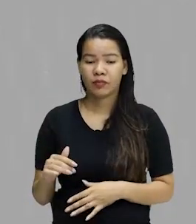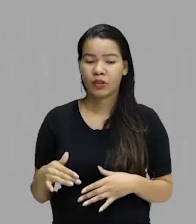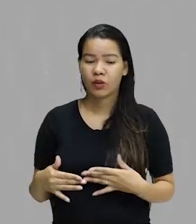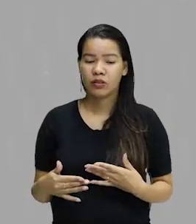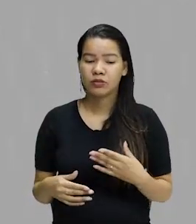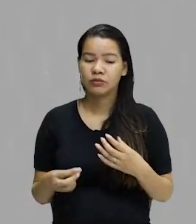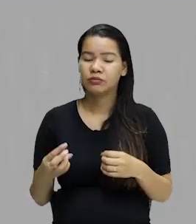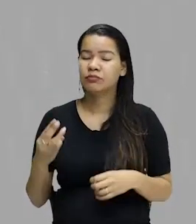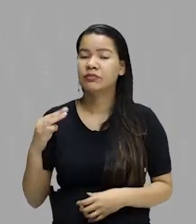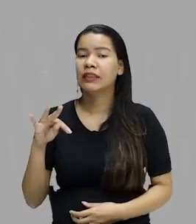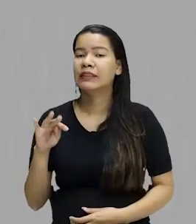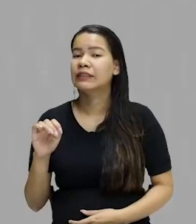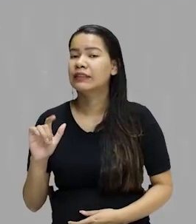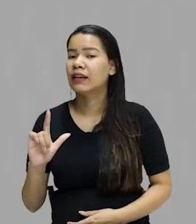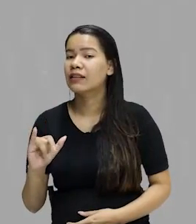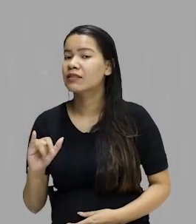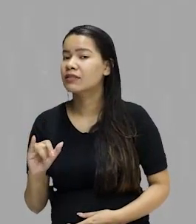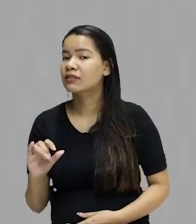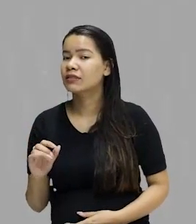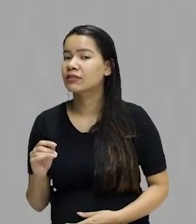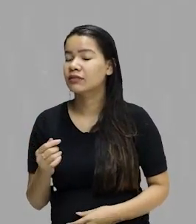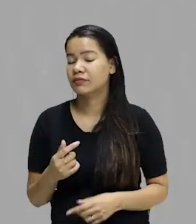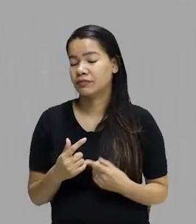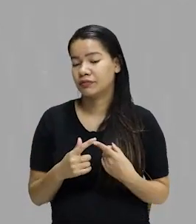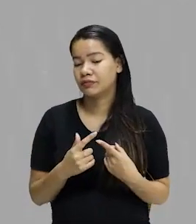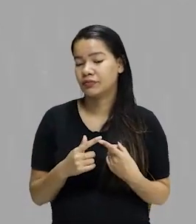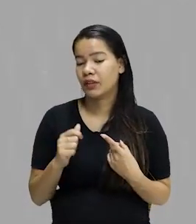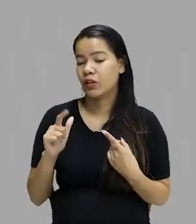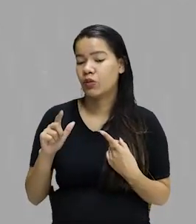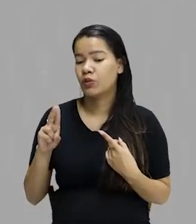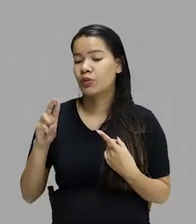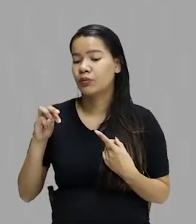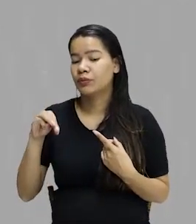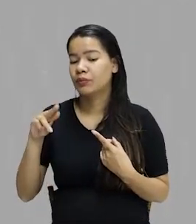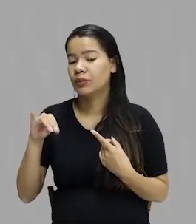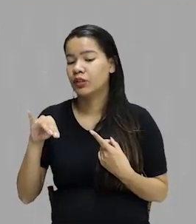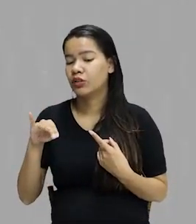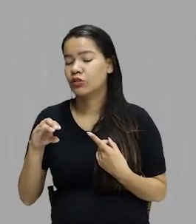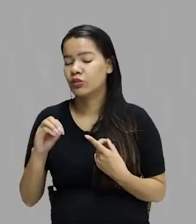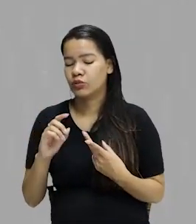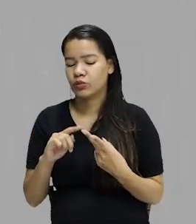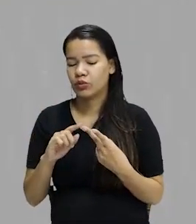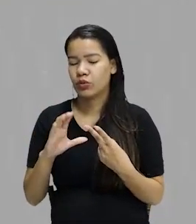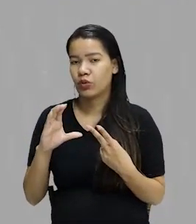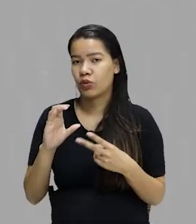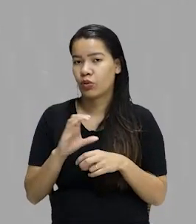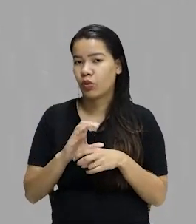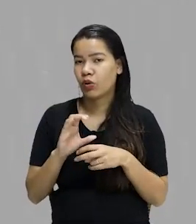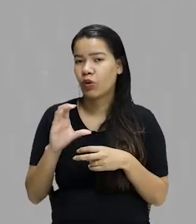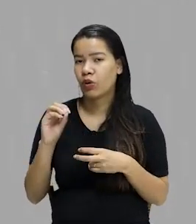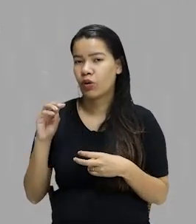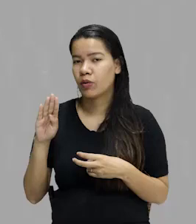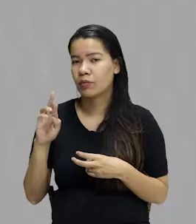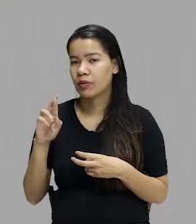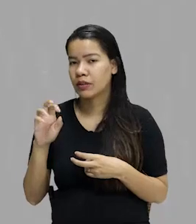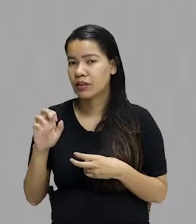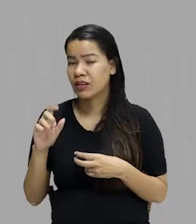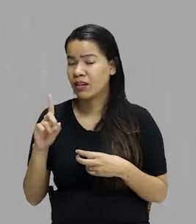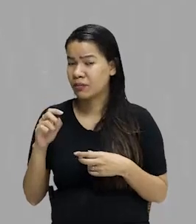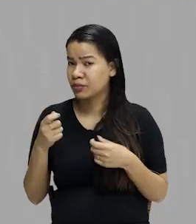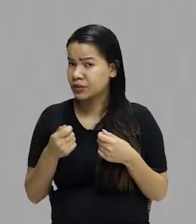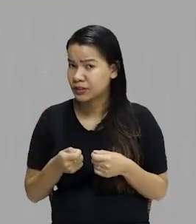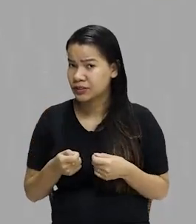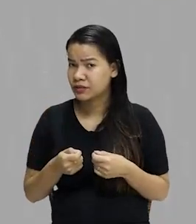metais, turma? Ó, alumínio e o cobre, né? Aqui o alumínio vai deslocar o cobre. É